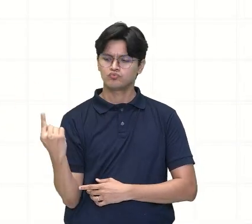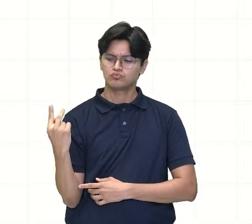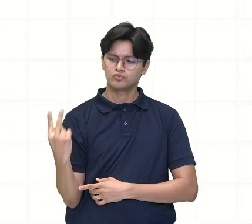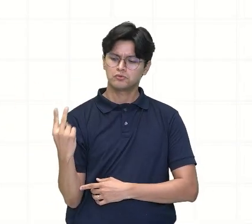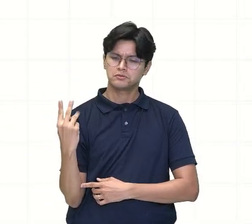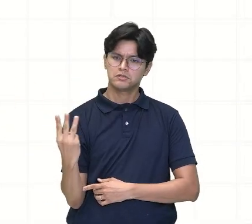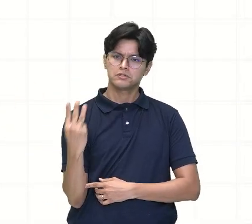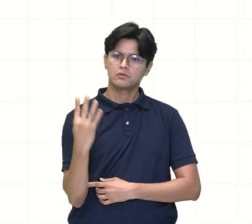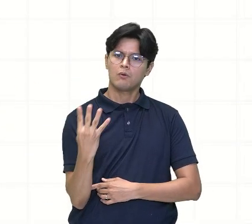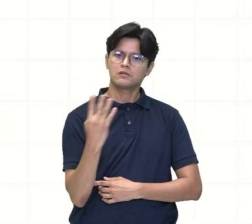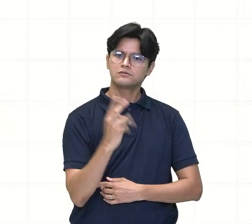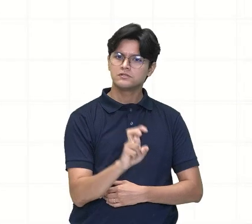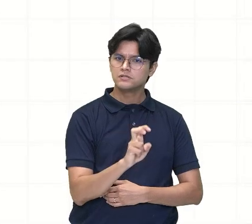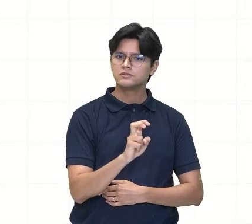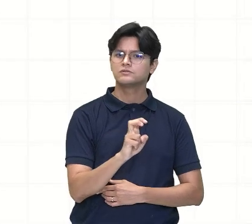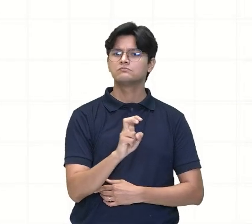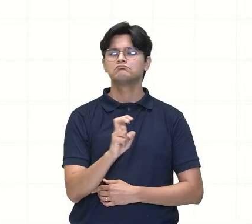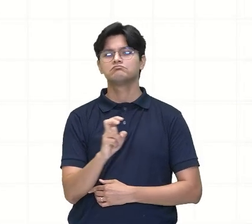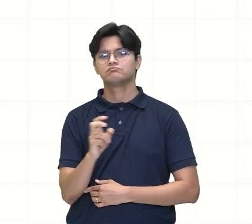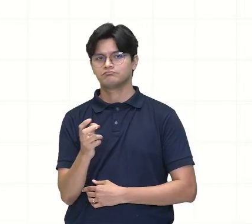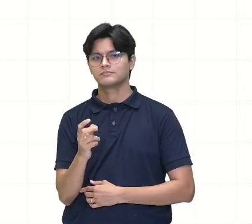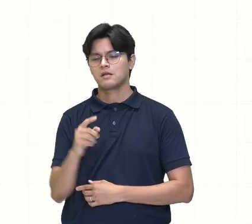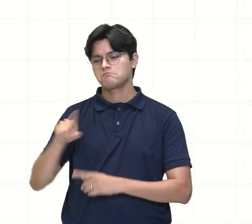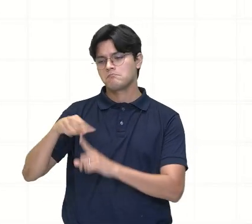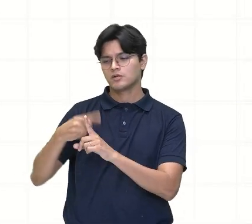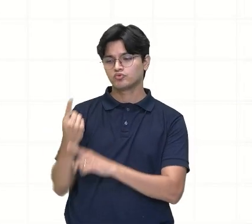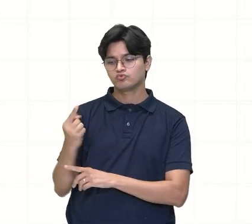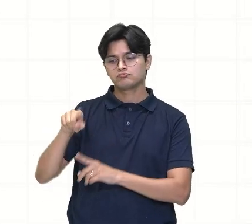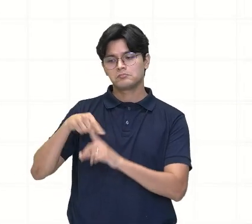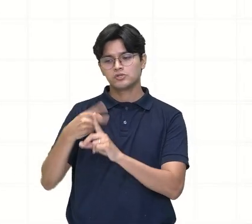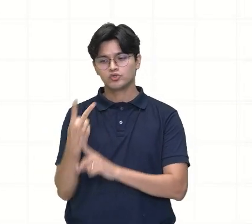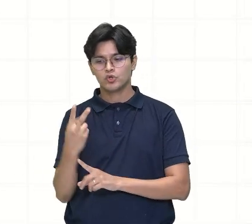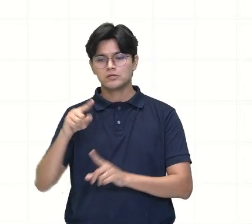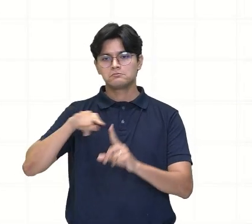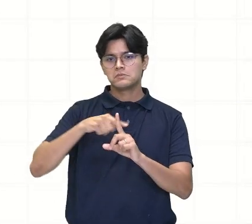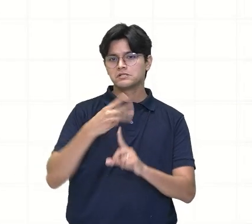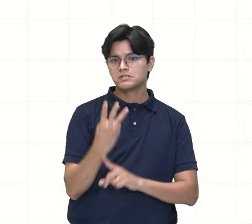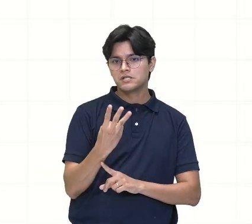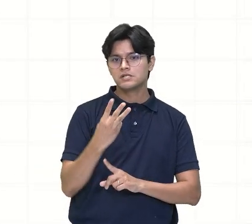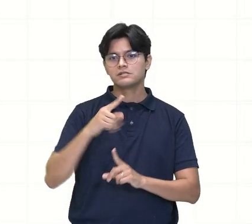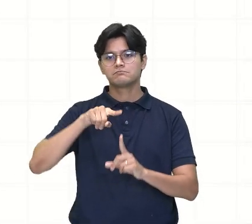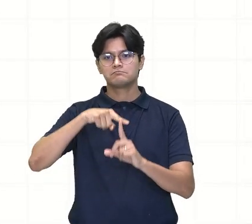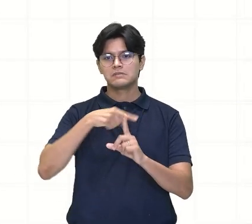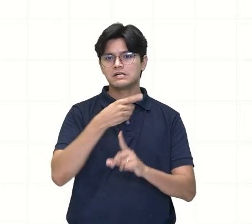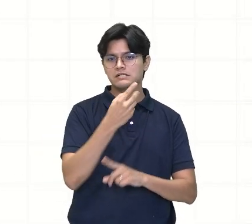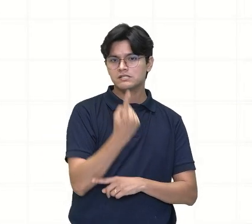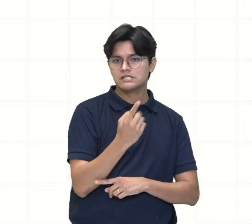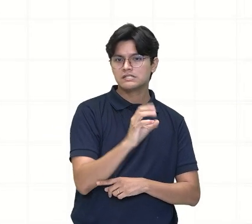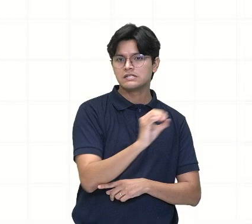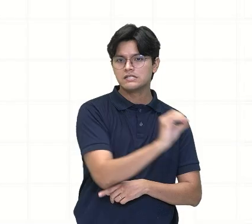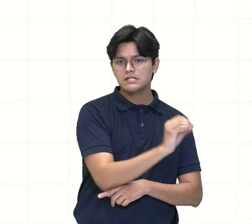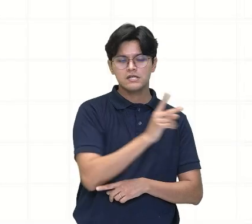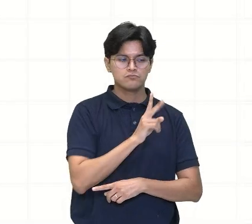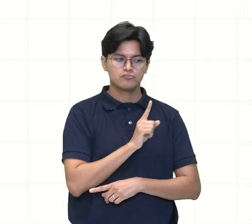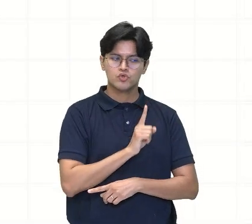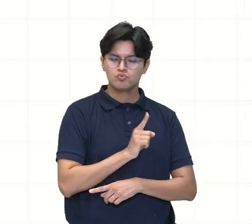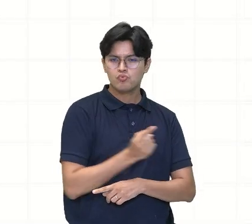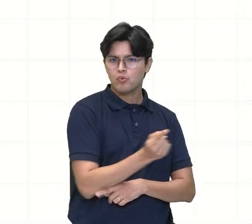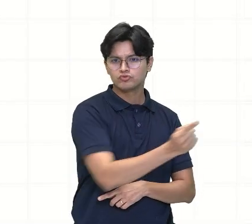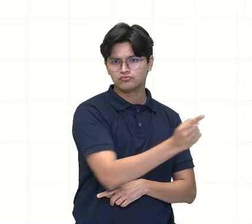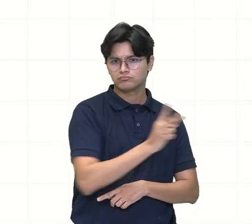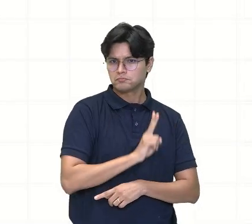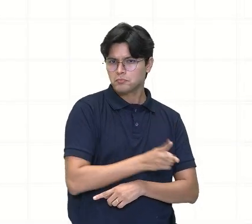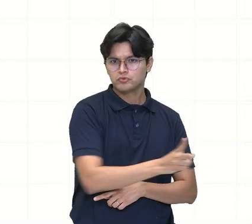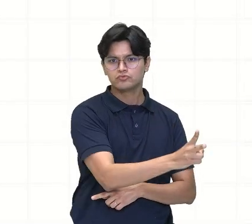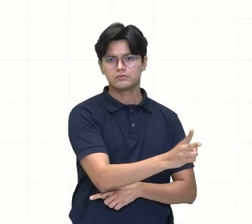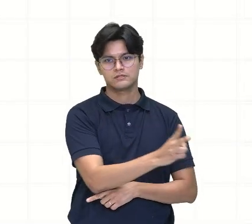1, mais 2, mais 3, assim por diante, mais 100, e ele continua crescendo. Nos